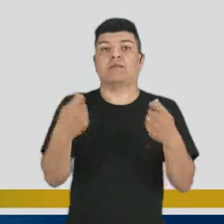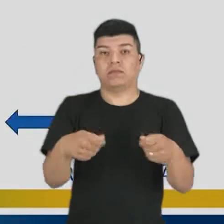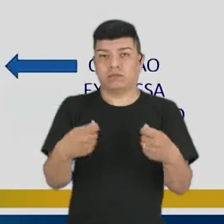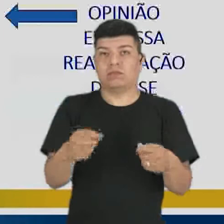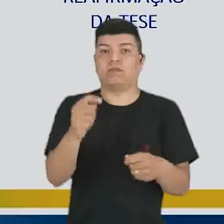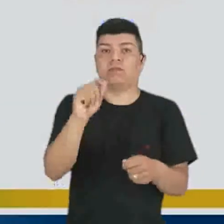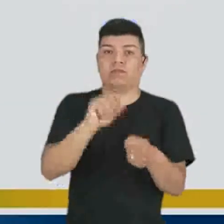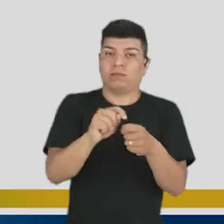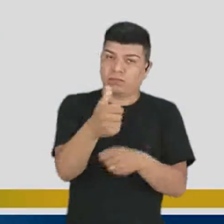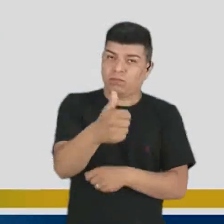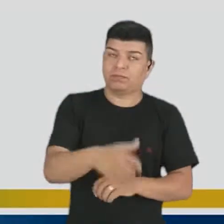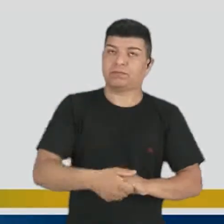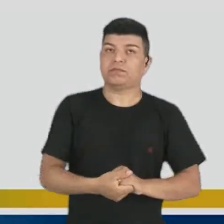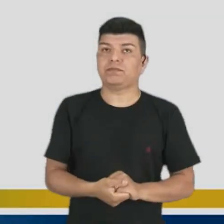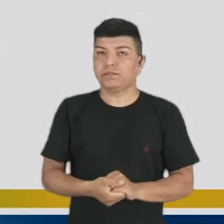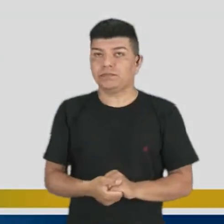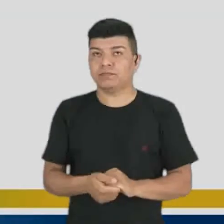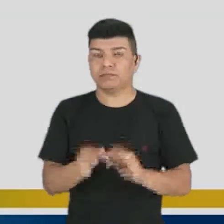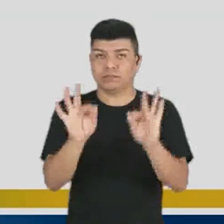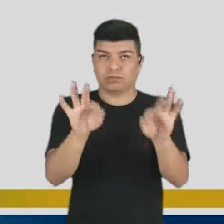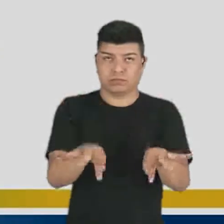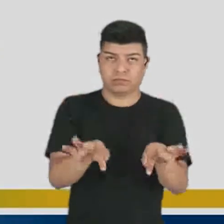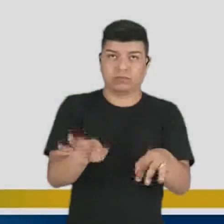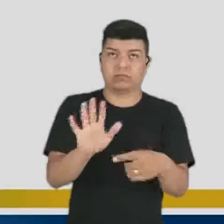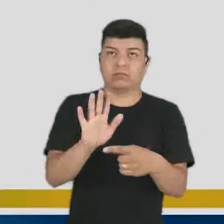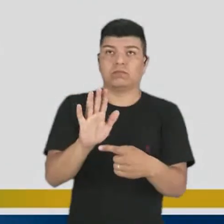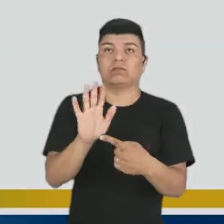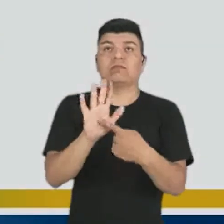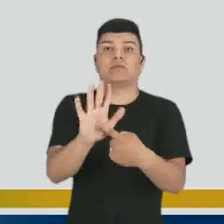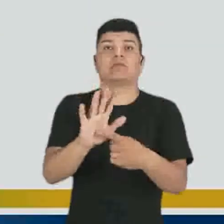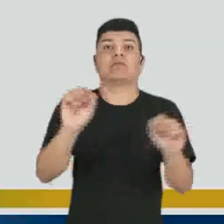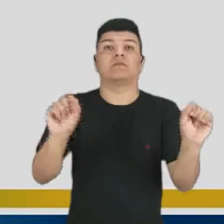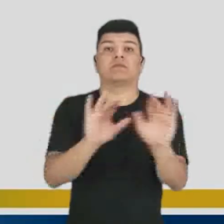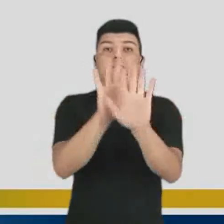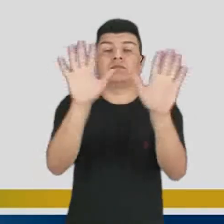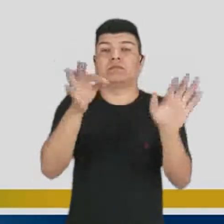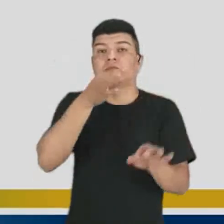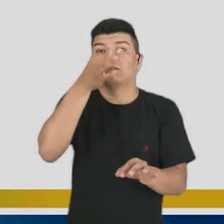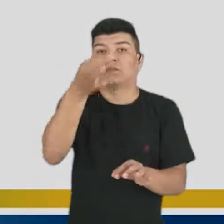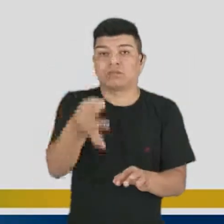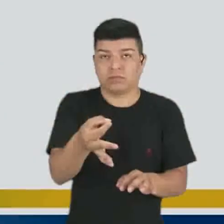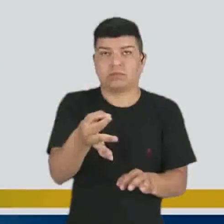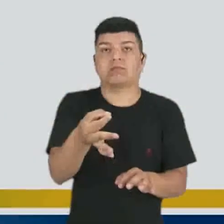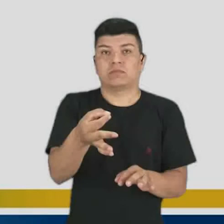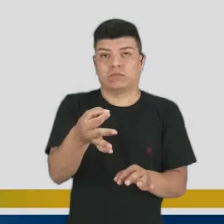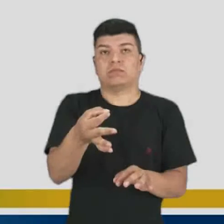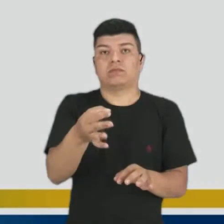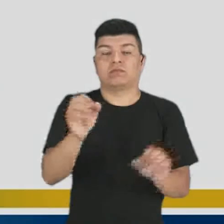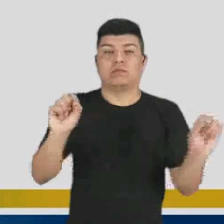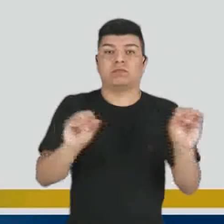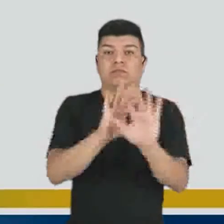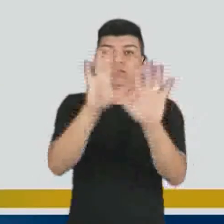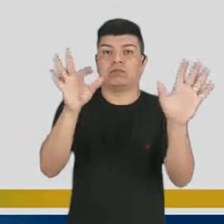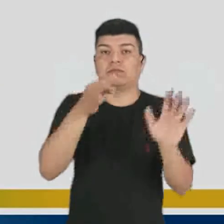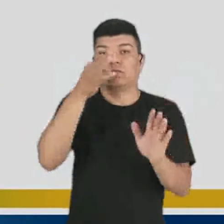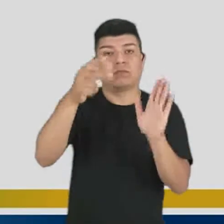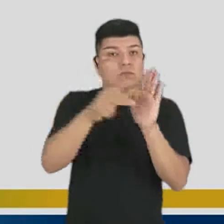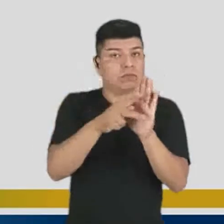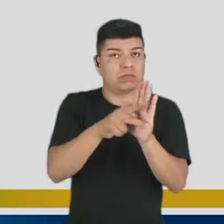fazendo pouco. Então, nessa última parte do texto, o autor deixa muito clara a sua opinião, ele expressa de forma muito clara a sua